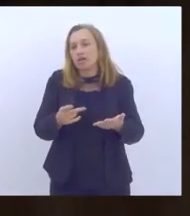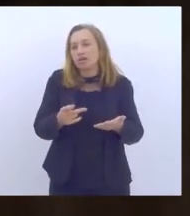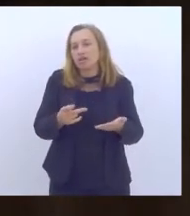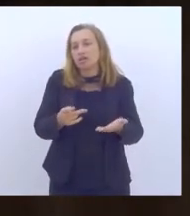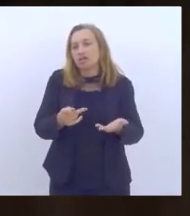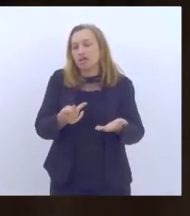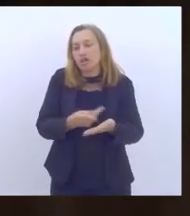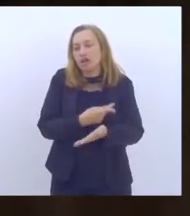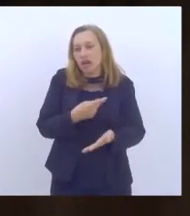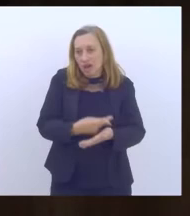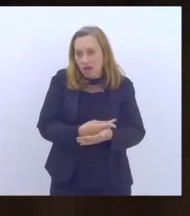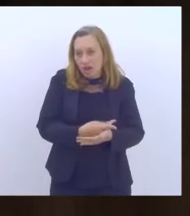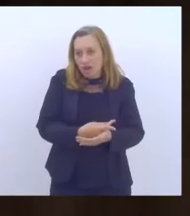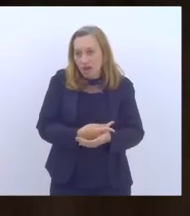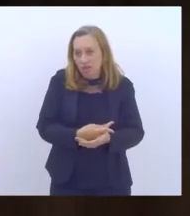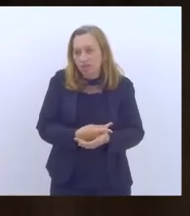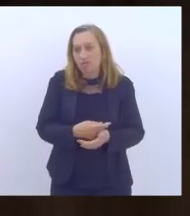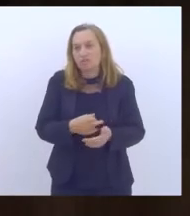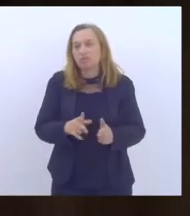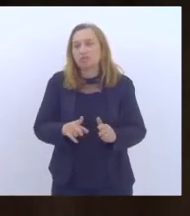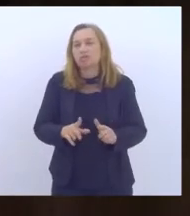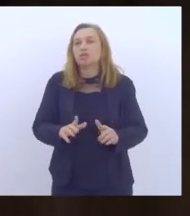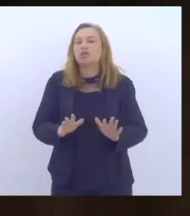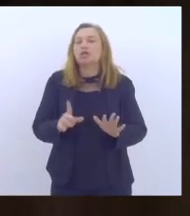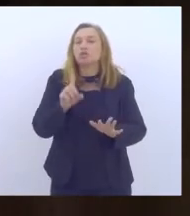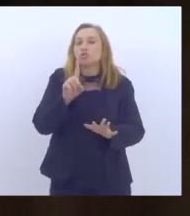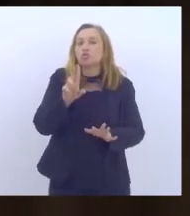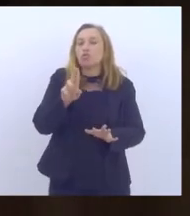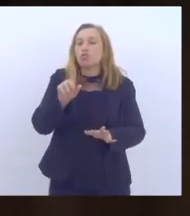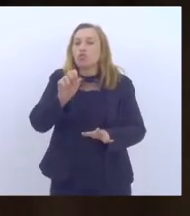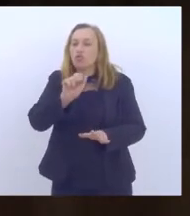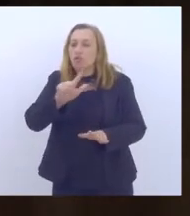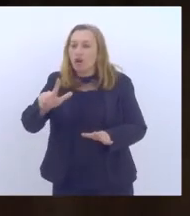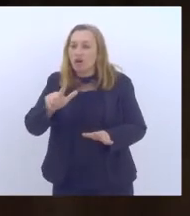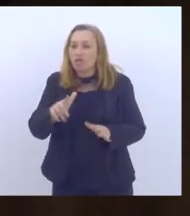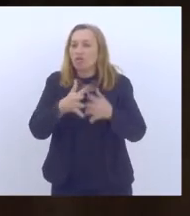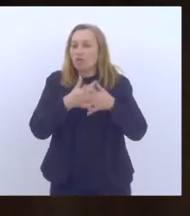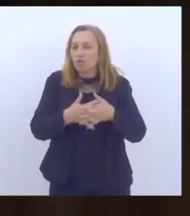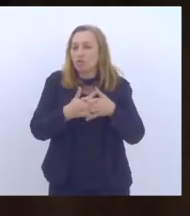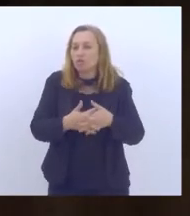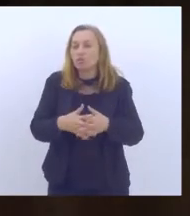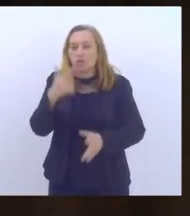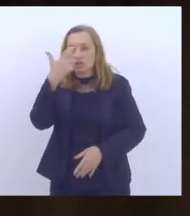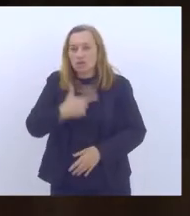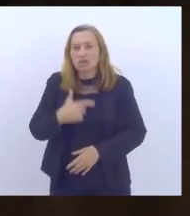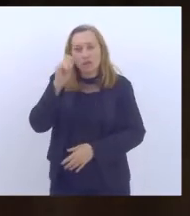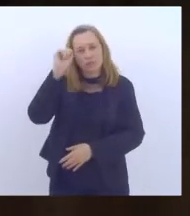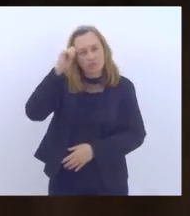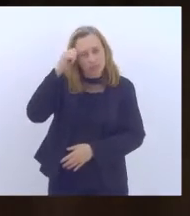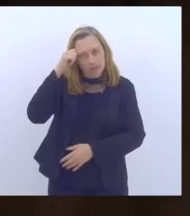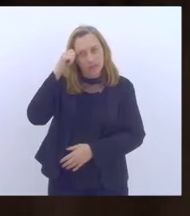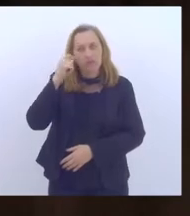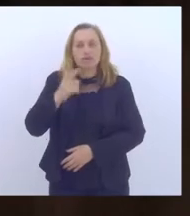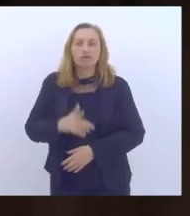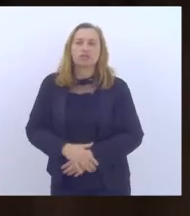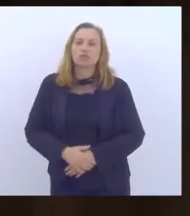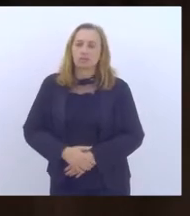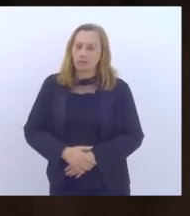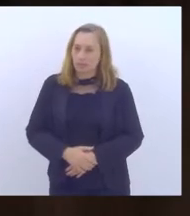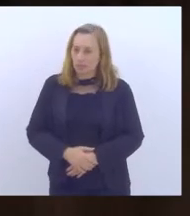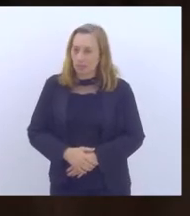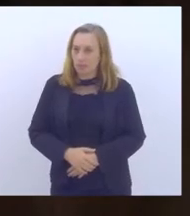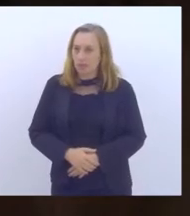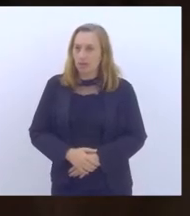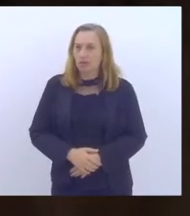famílias vítimas de racismo Durval que foi confundido por ser preto foi confundido